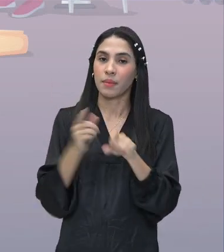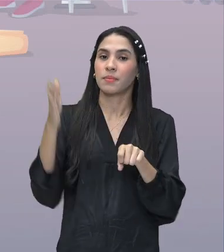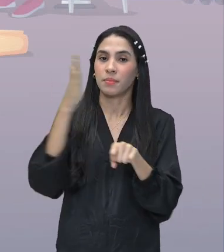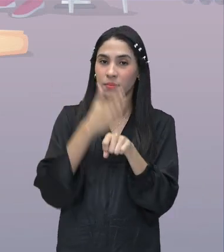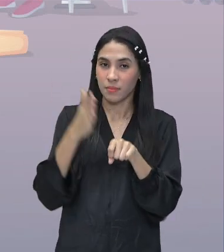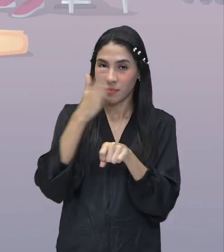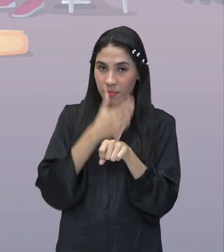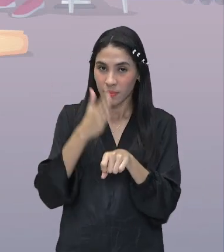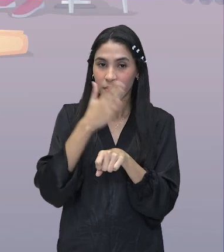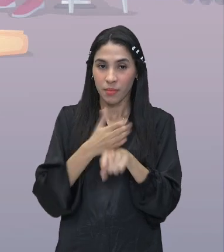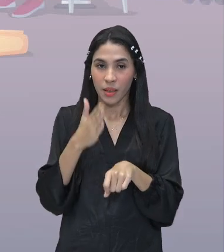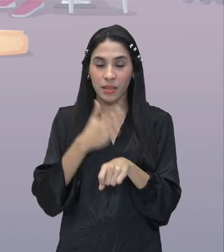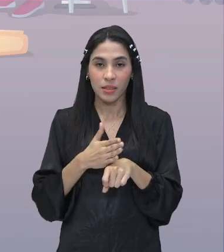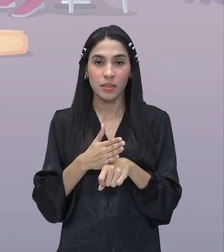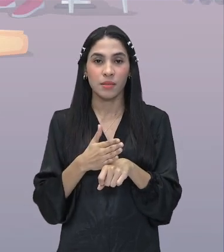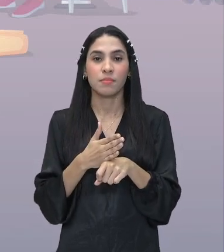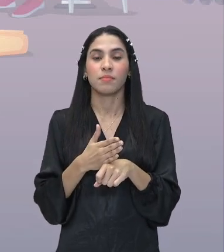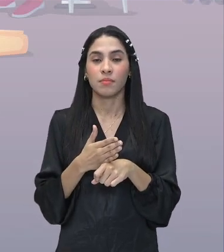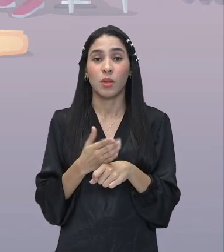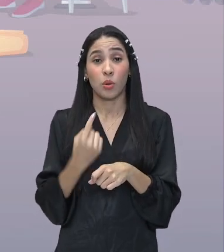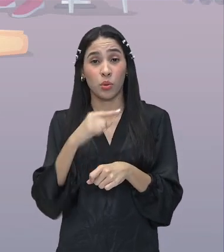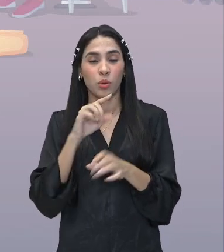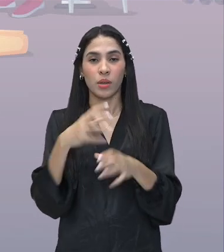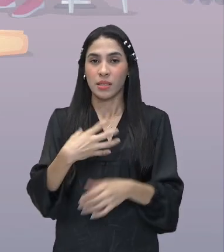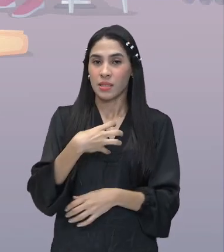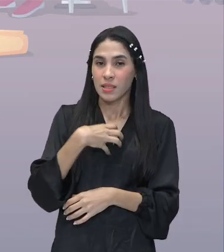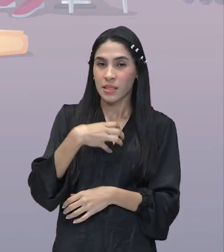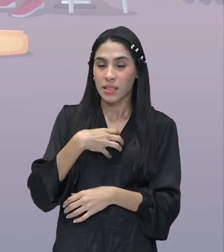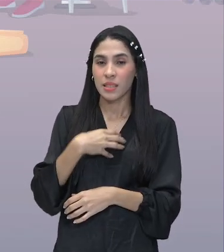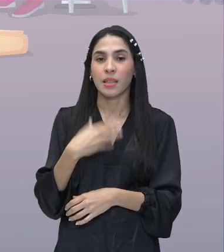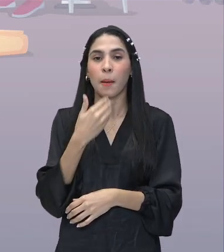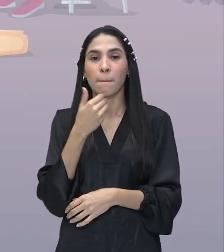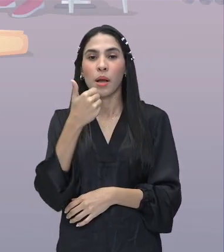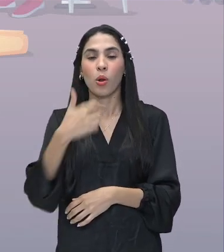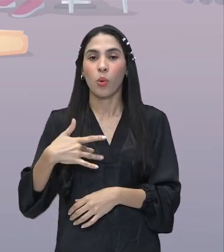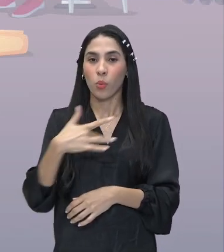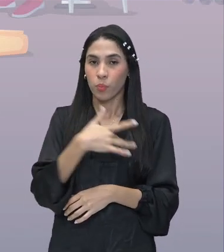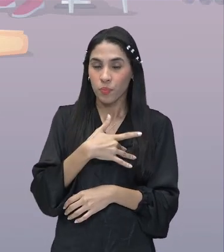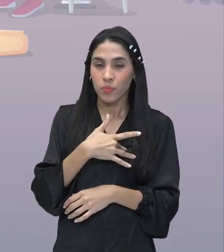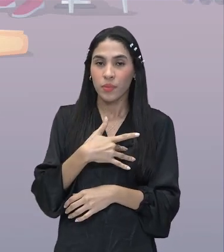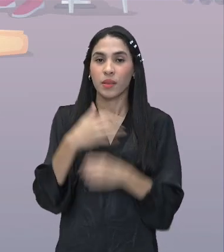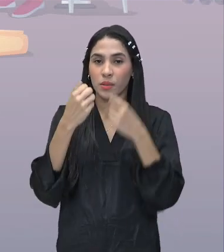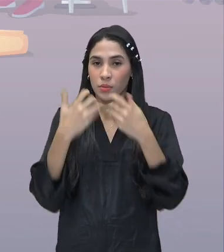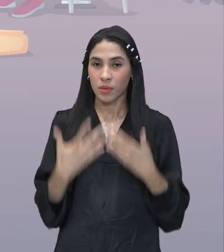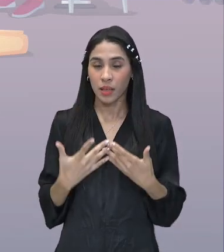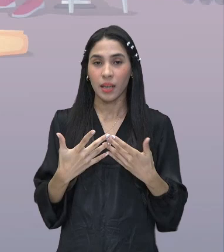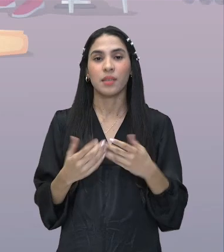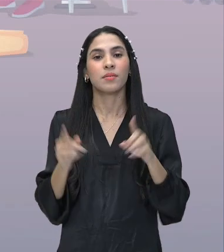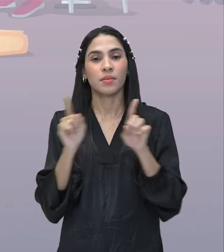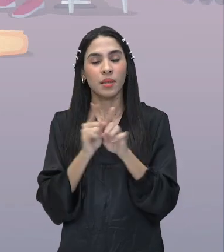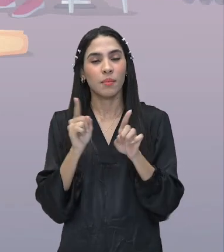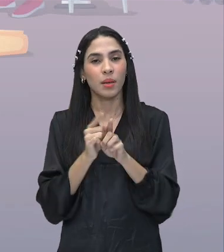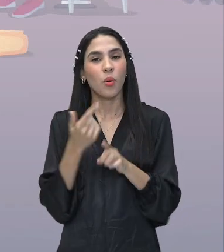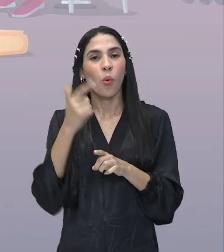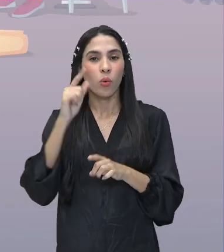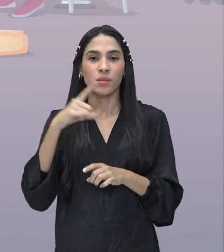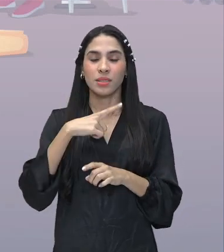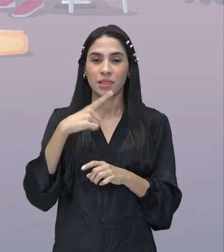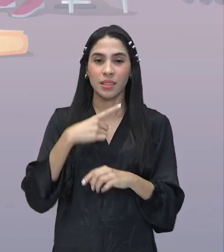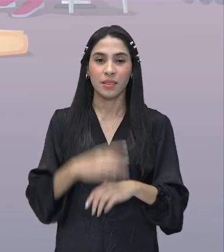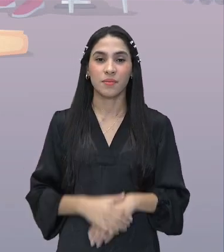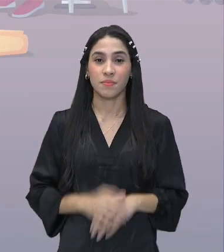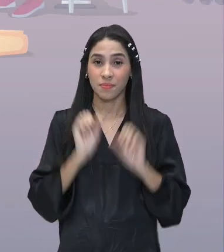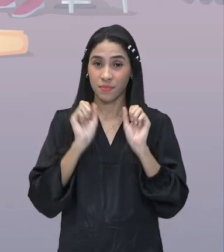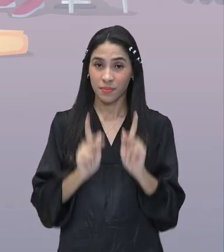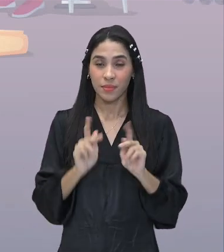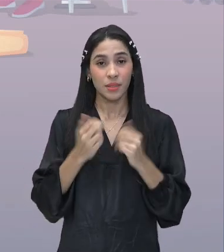realmente para fazer, para trazer, para que a gente sinta todos esses benefícios que já foram citados e muitos outros que existem aí. Tá